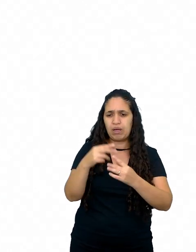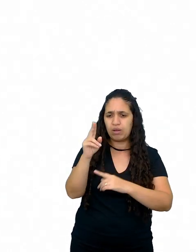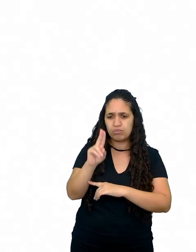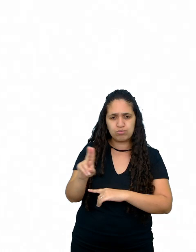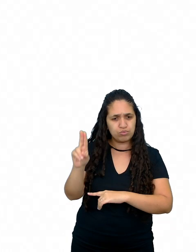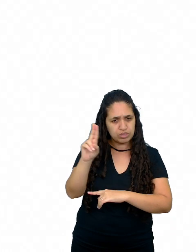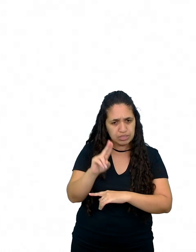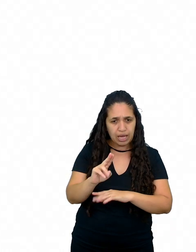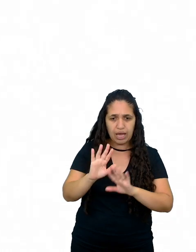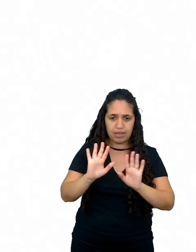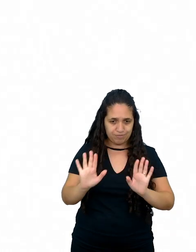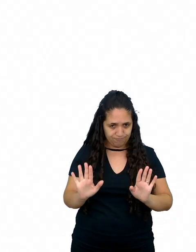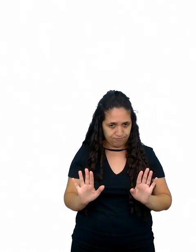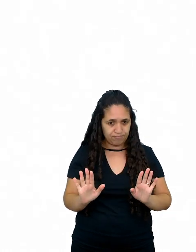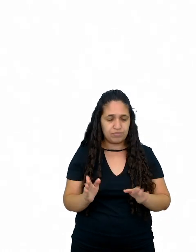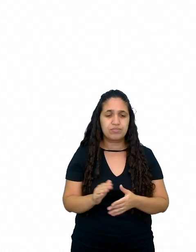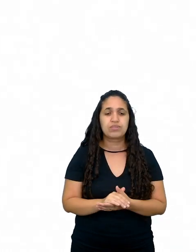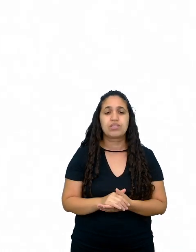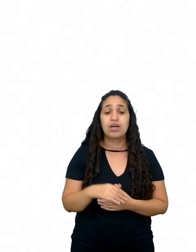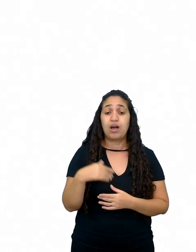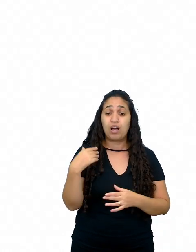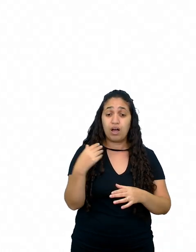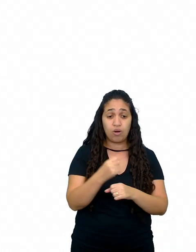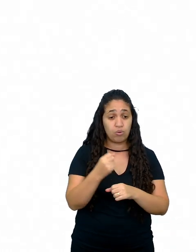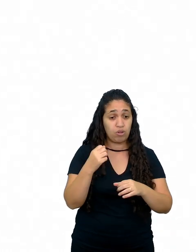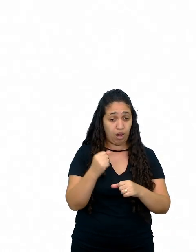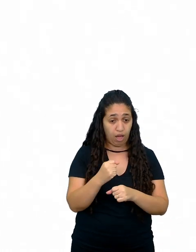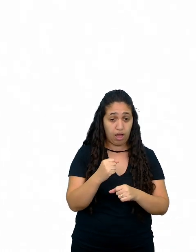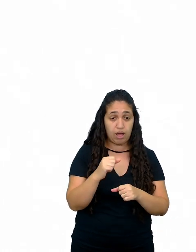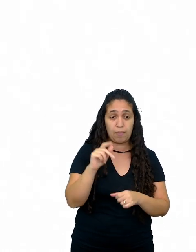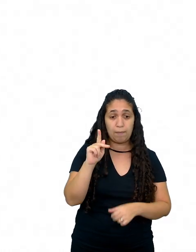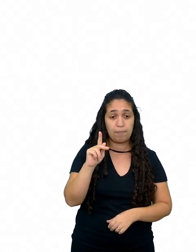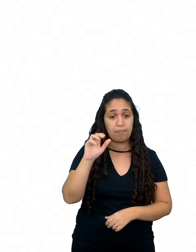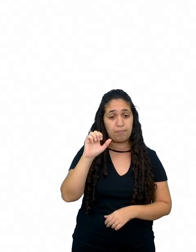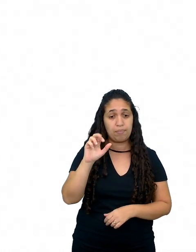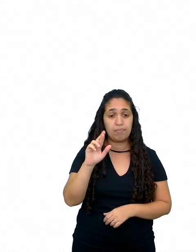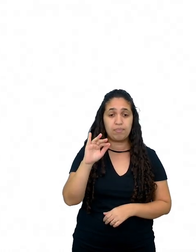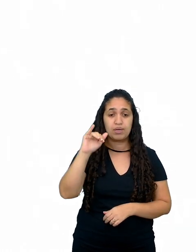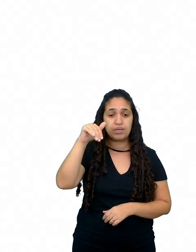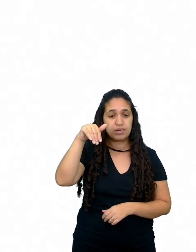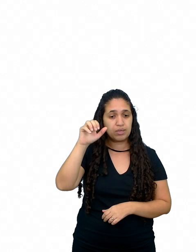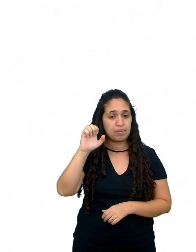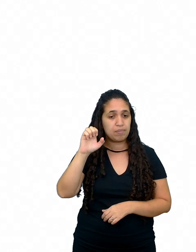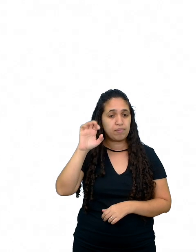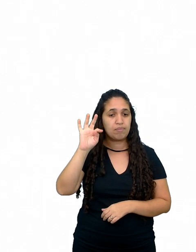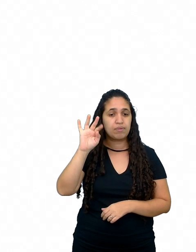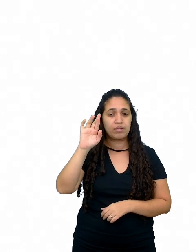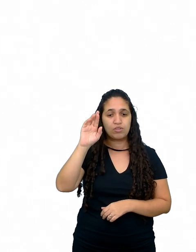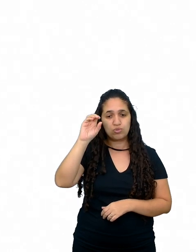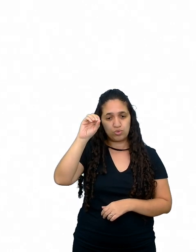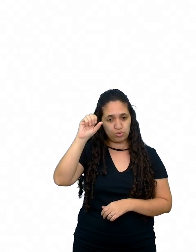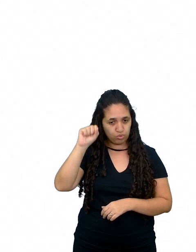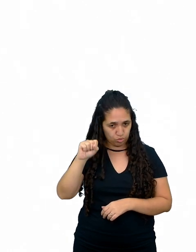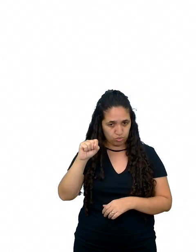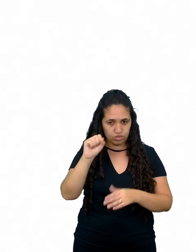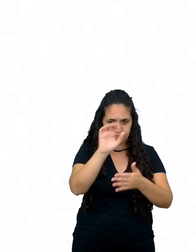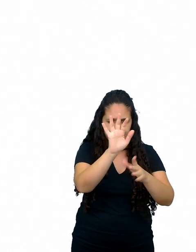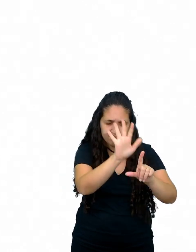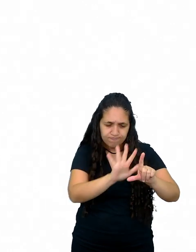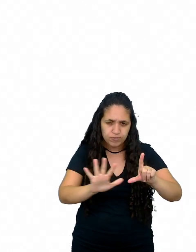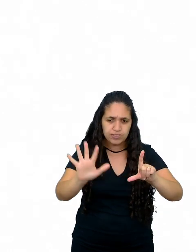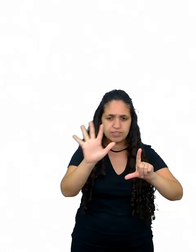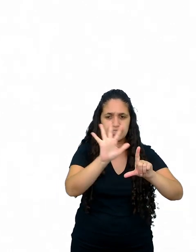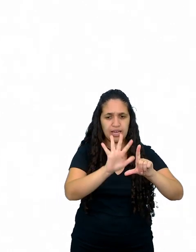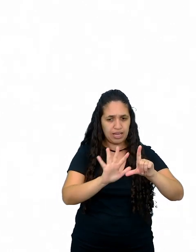uso de fórmula, para calcular perímetros e áreas de figuras construídas no plano. Qual é o